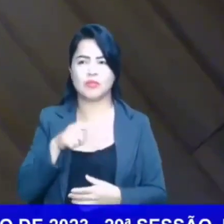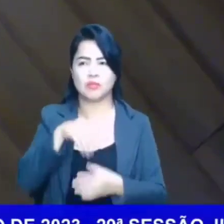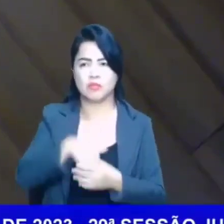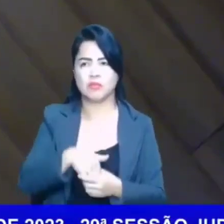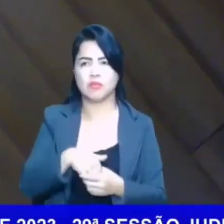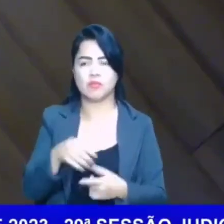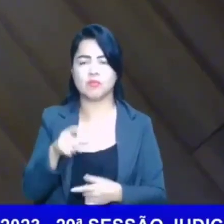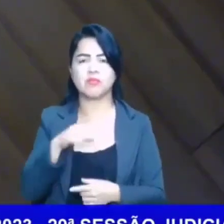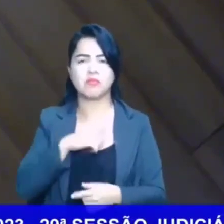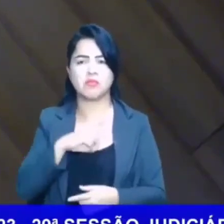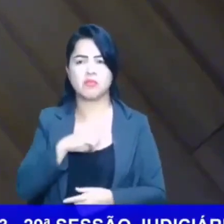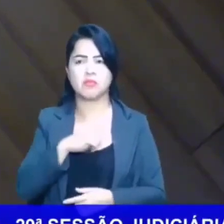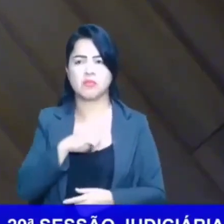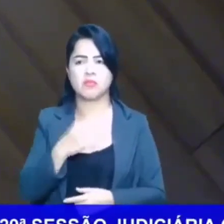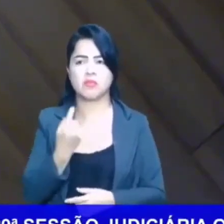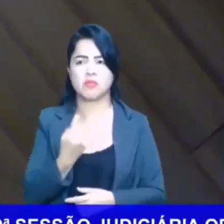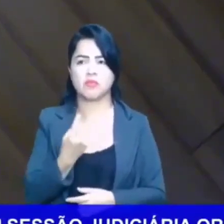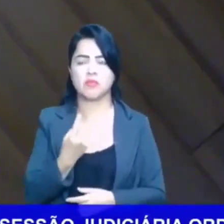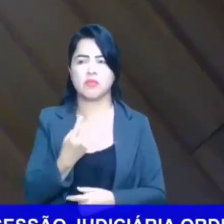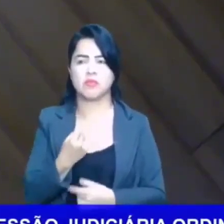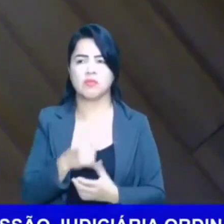haja uma